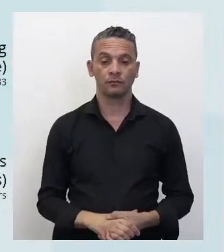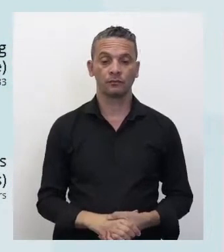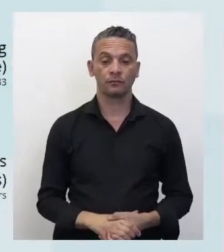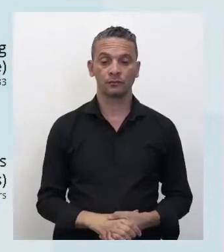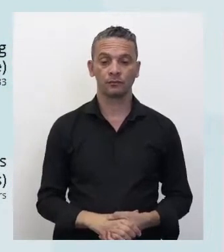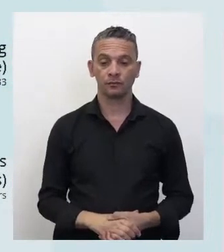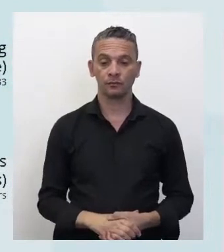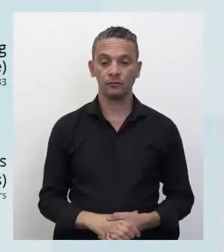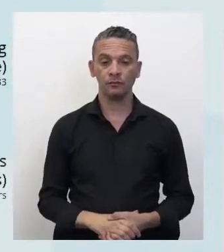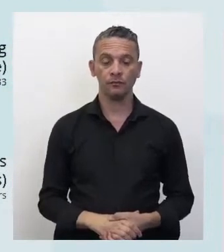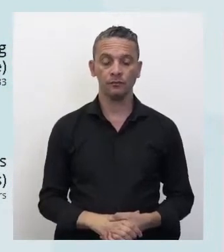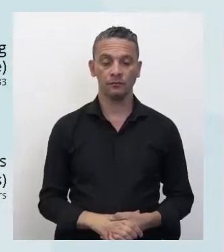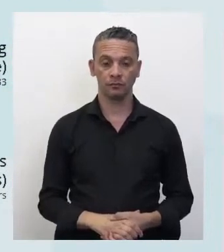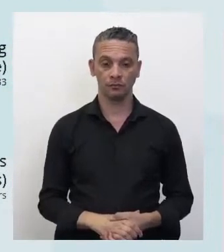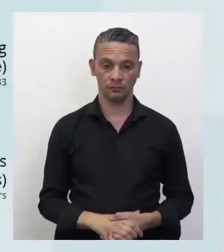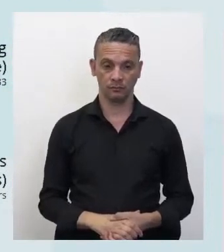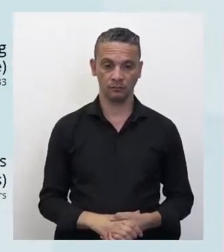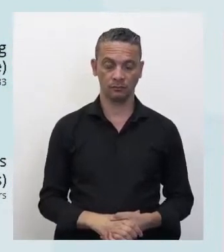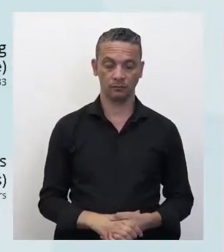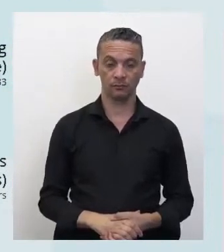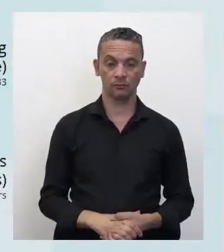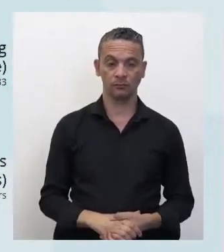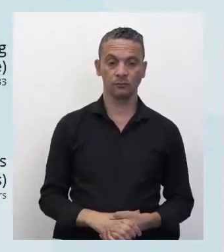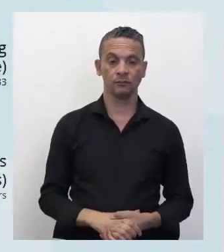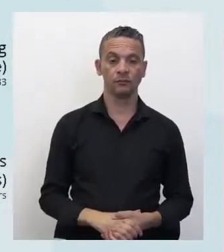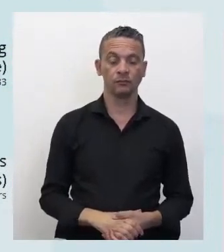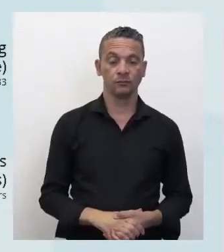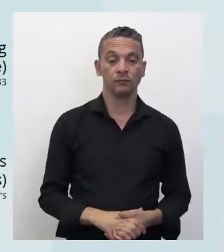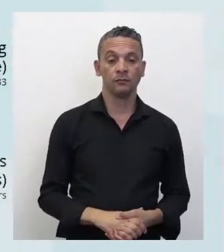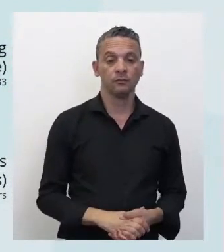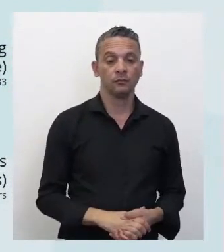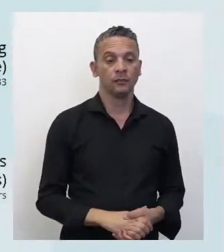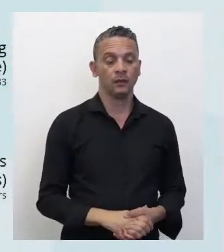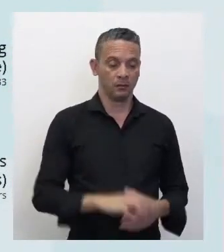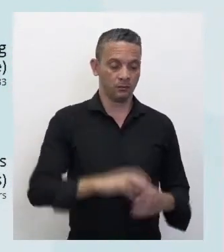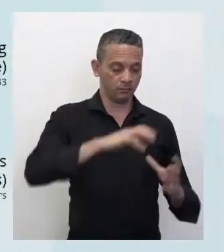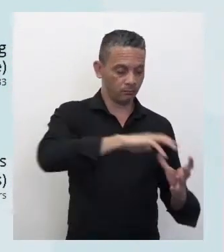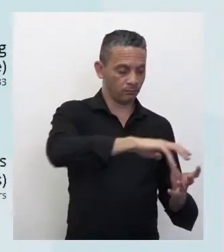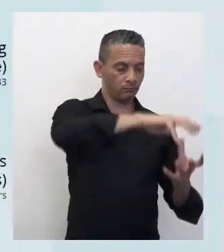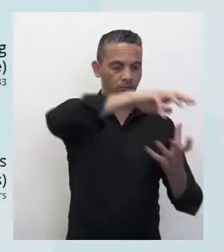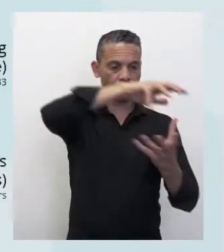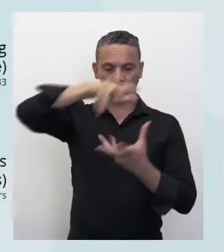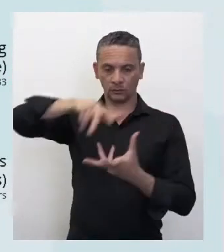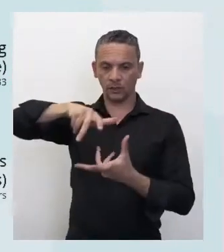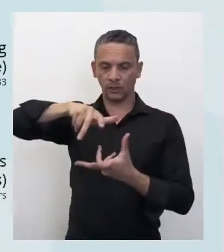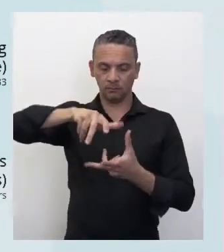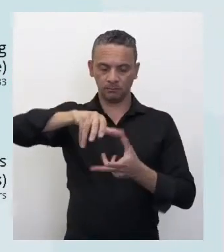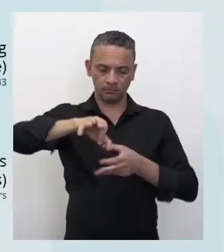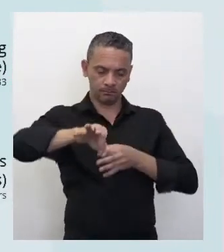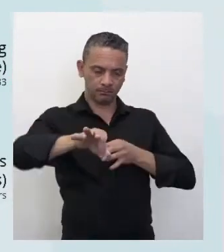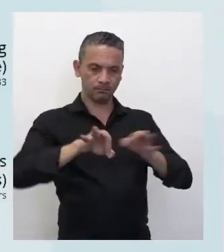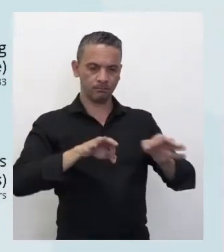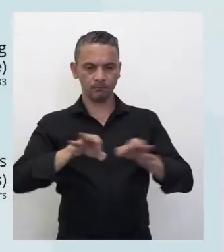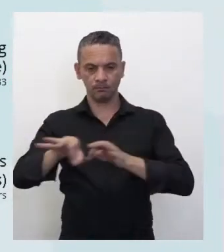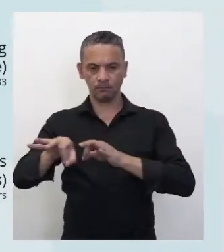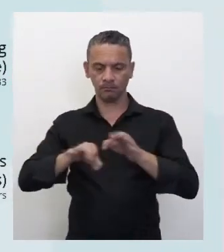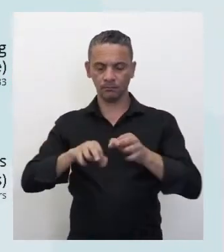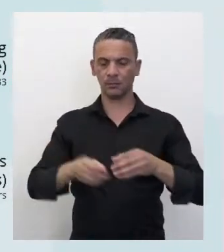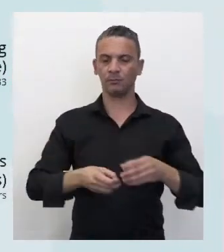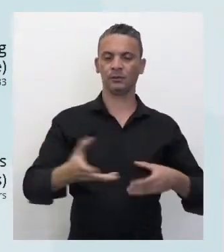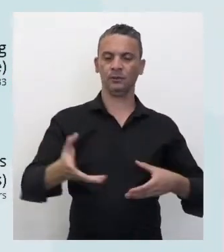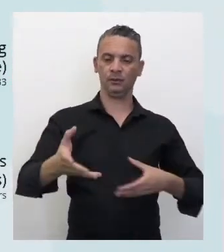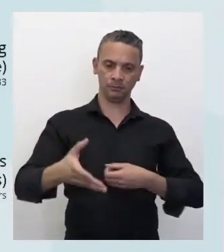need, but not every man's greed. A terra providencia ou provém o suficiente